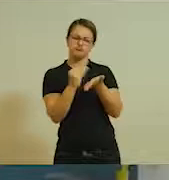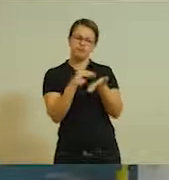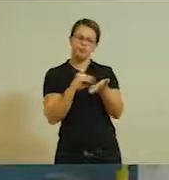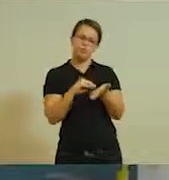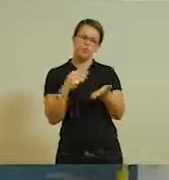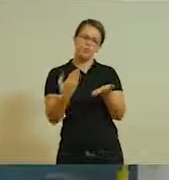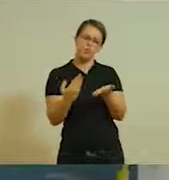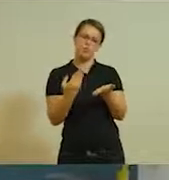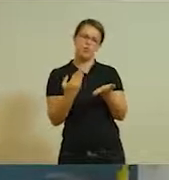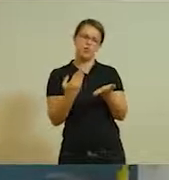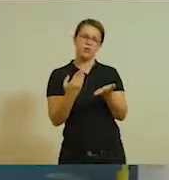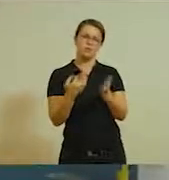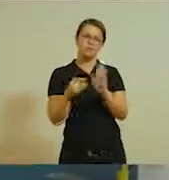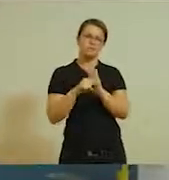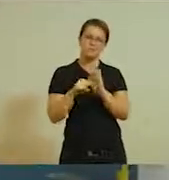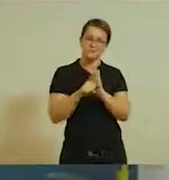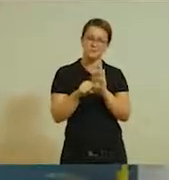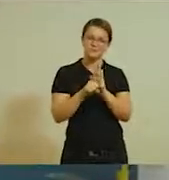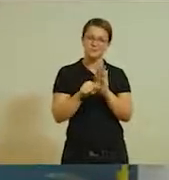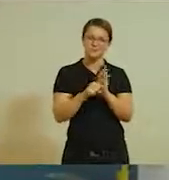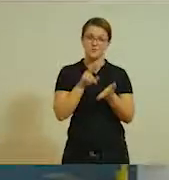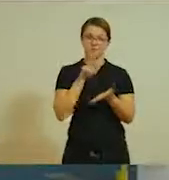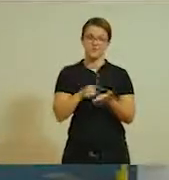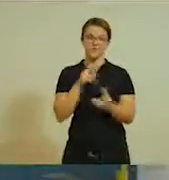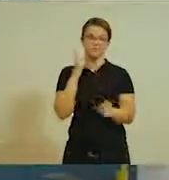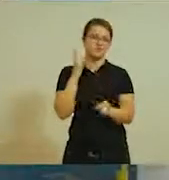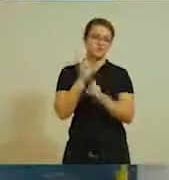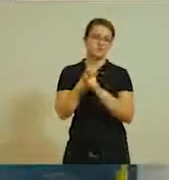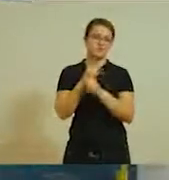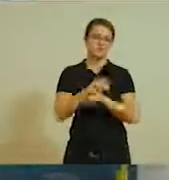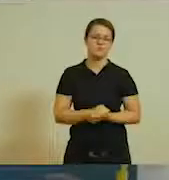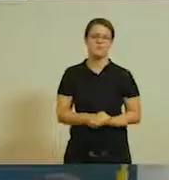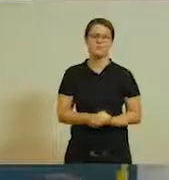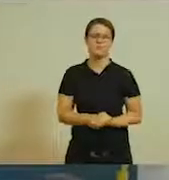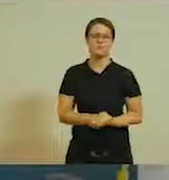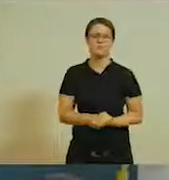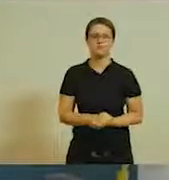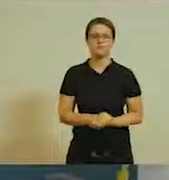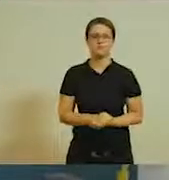descobrir qual é a conta, o resultado dessa conta, tá bom?